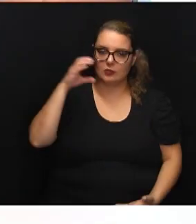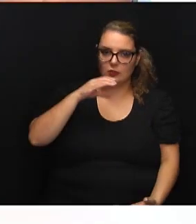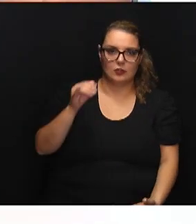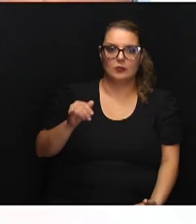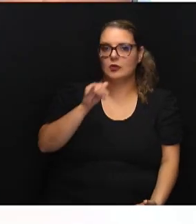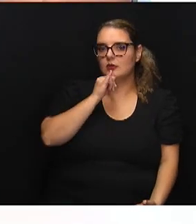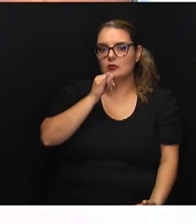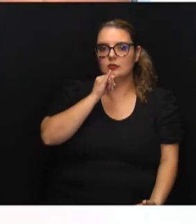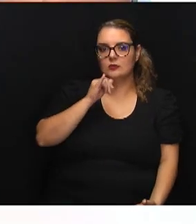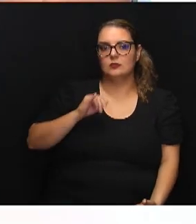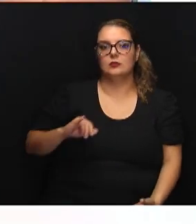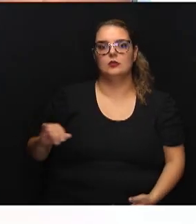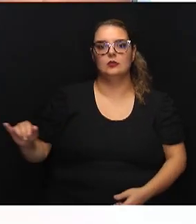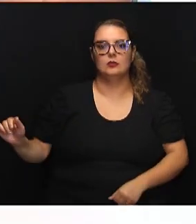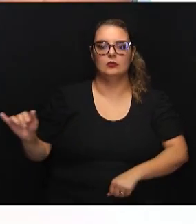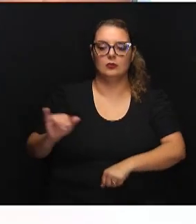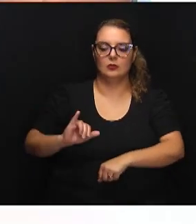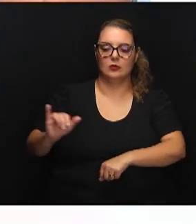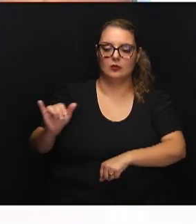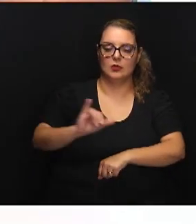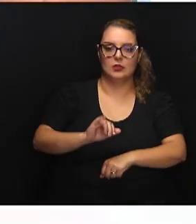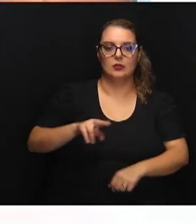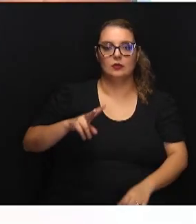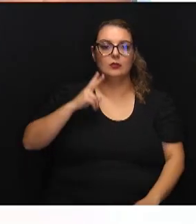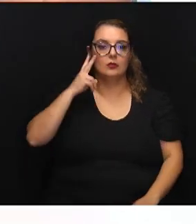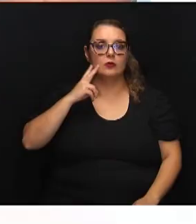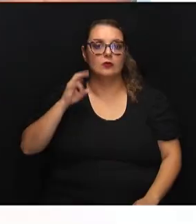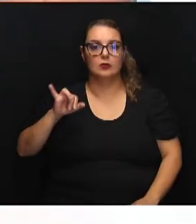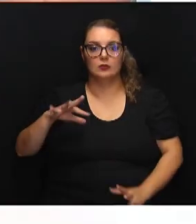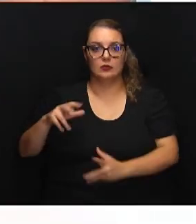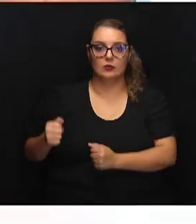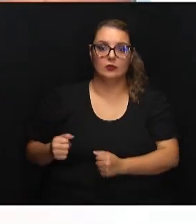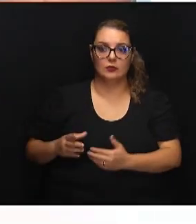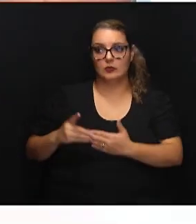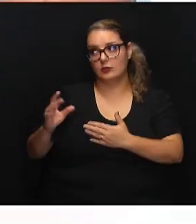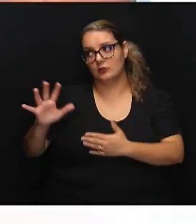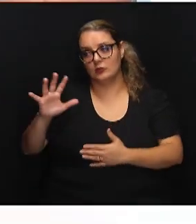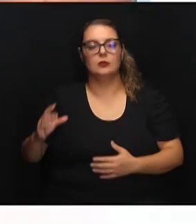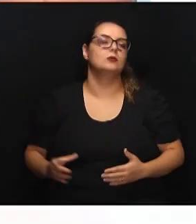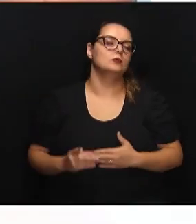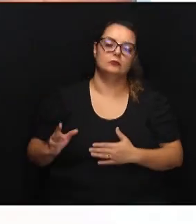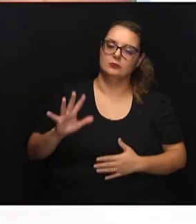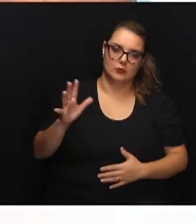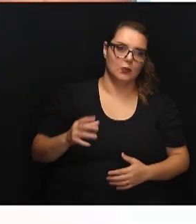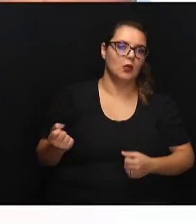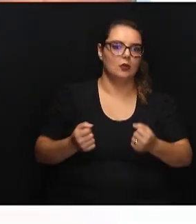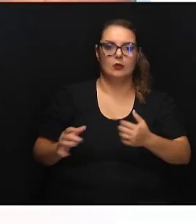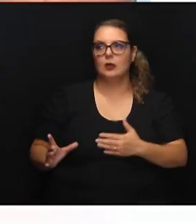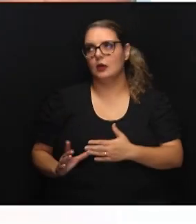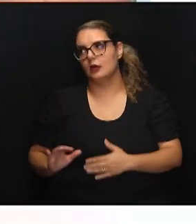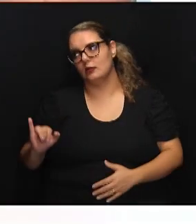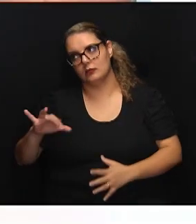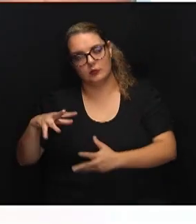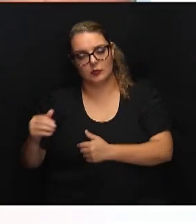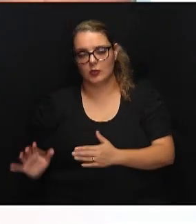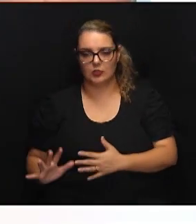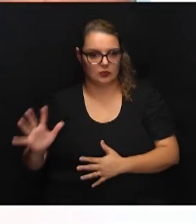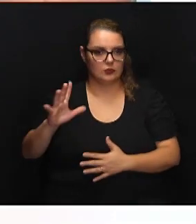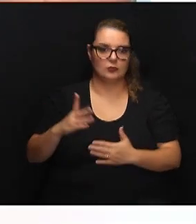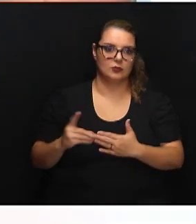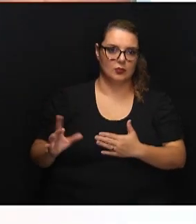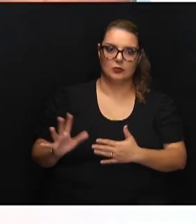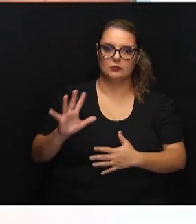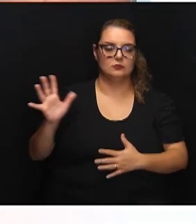um azeite importado ou um vinho importado, quando o dólar sobe, ele sobe junto. Um carro importado sobe junto. Mas quando você tem um carro, por exemplo,